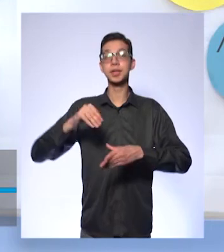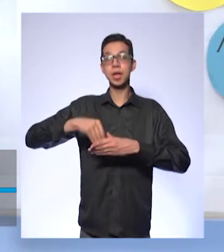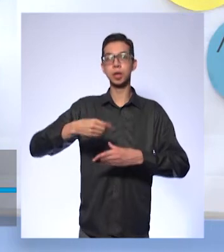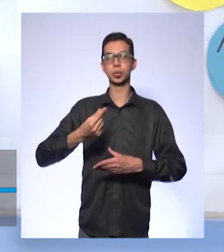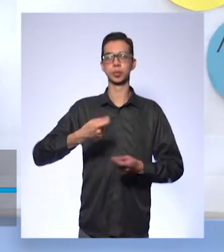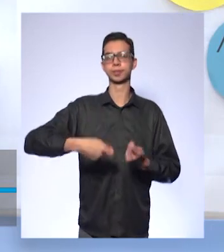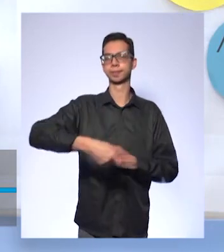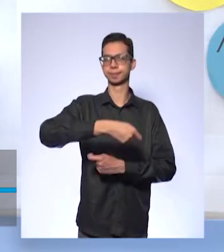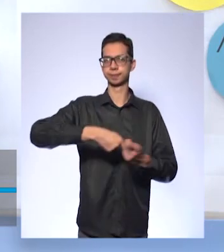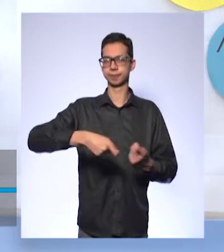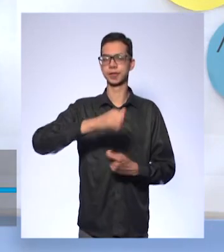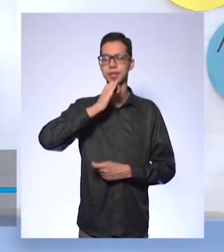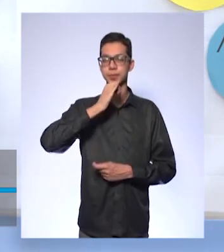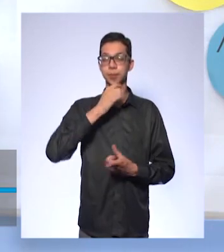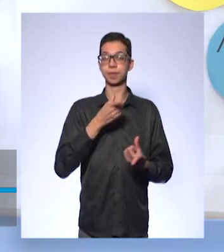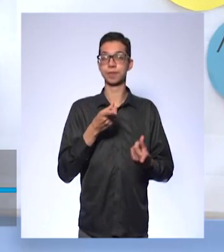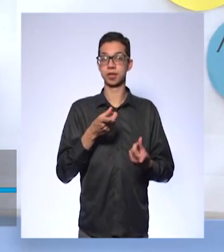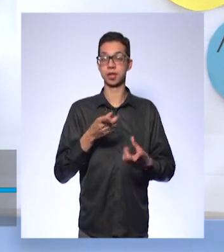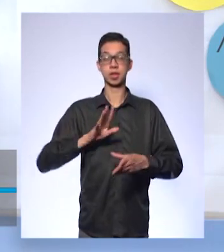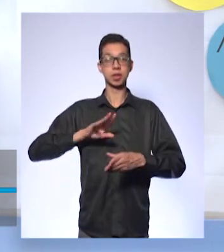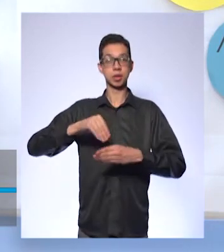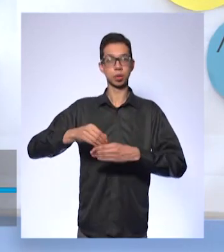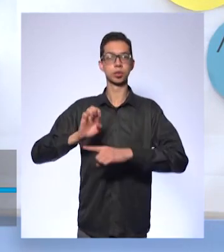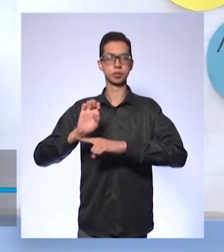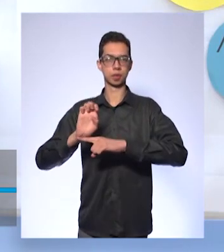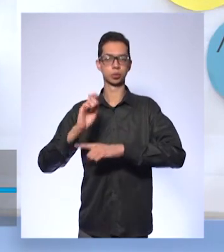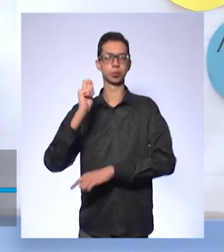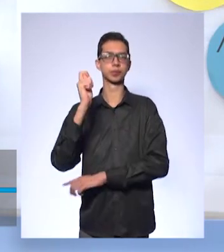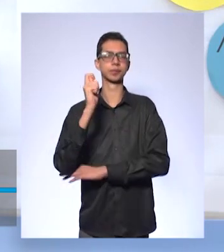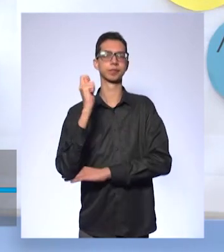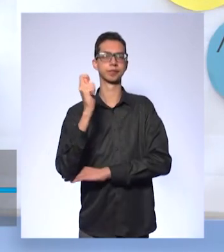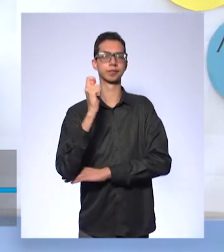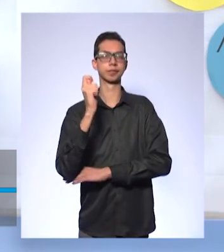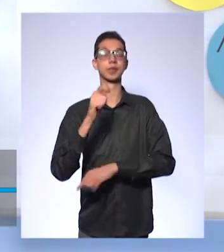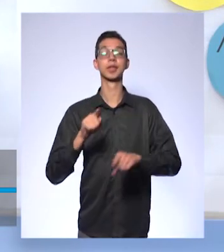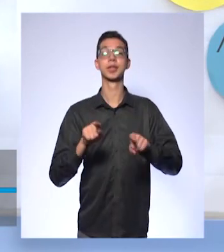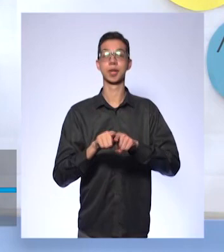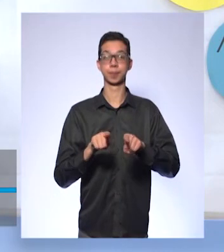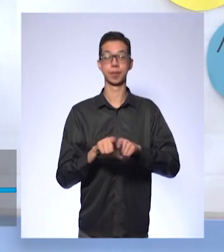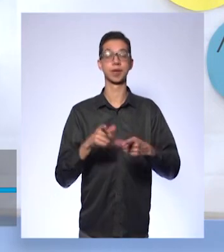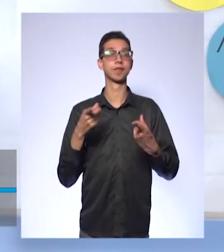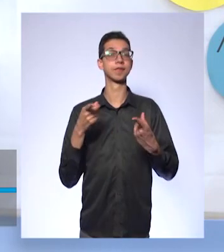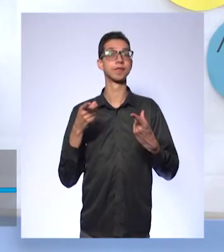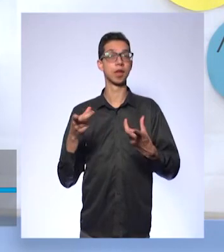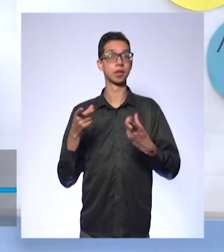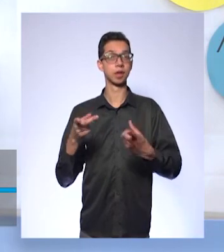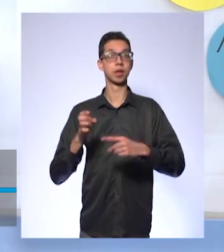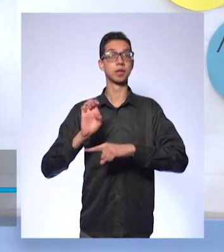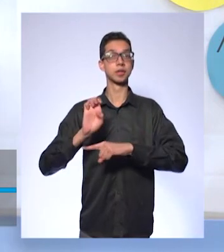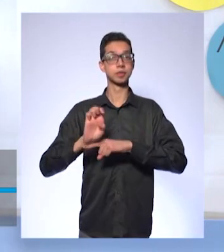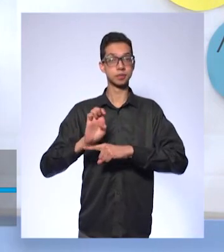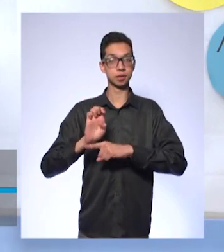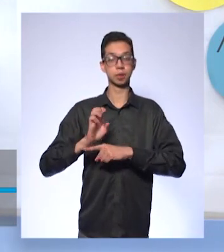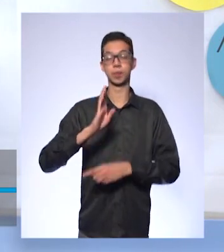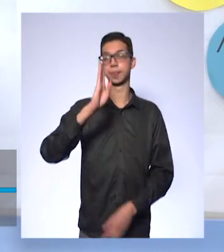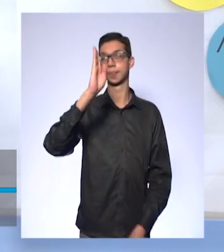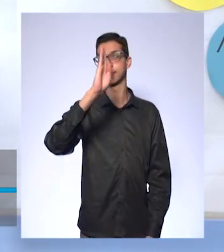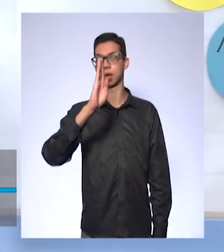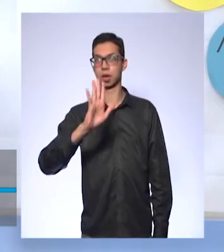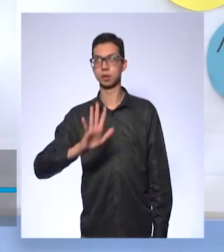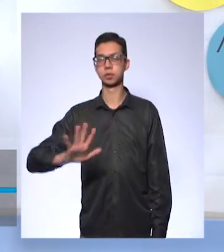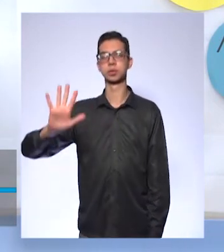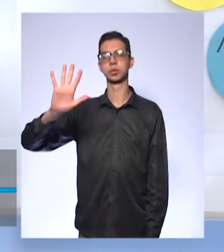eles vendiam ali dentro do Rio Grande do Sul e vendiam também para outras províncias brasileiras. Está